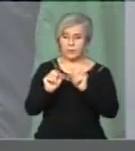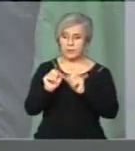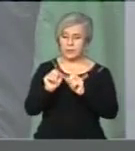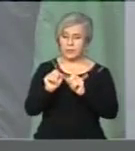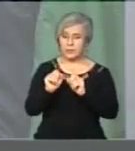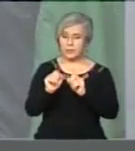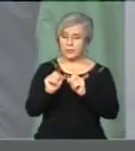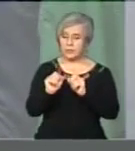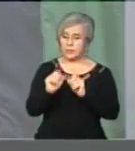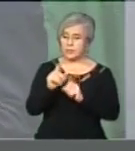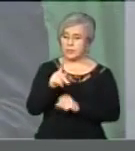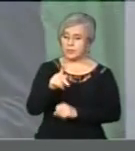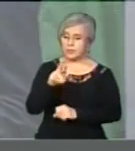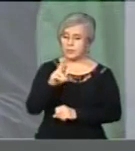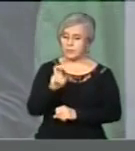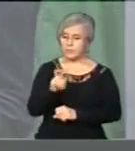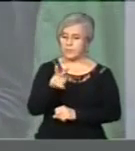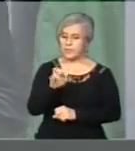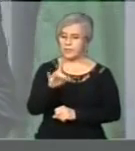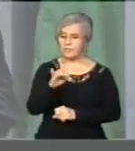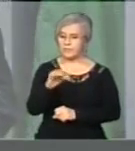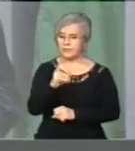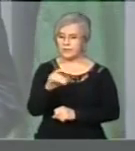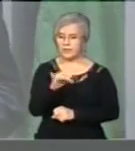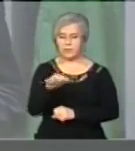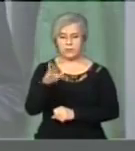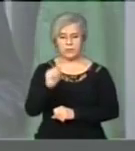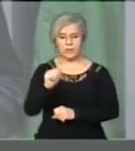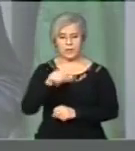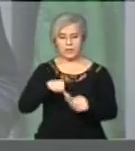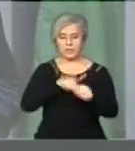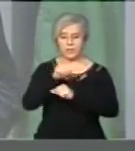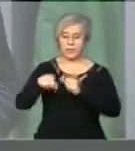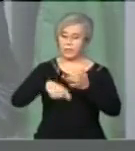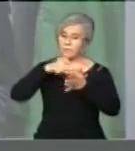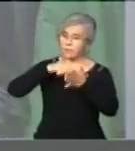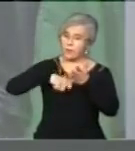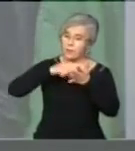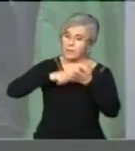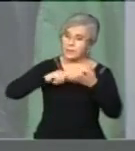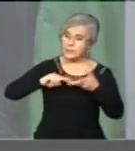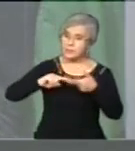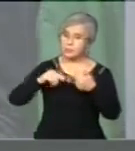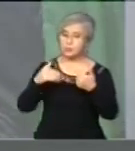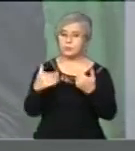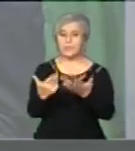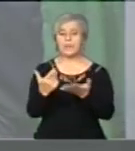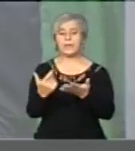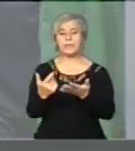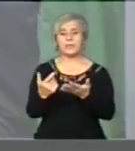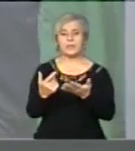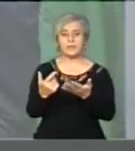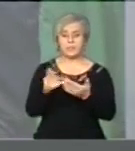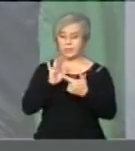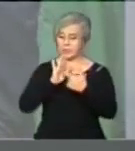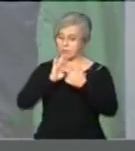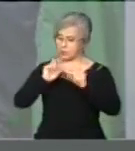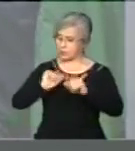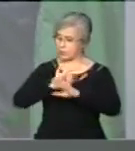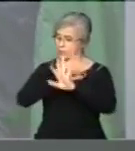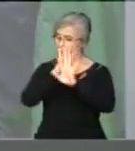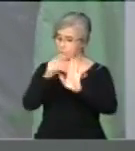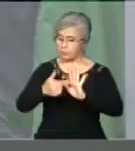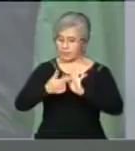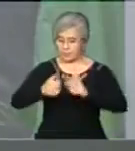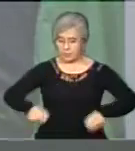previdenciária. Estivesse preocupado em se debruçar sobre uma reforma tributária. Estivesse preocupado em fazer transparência sobre os